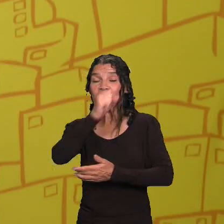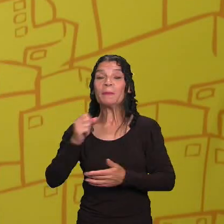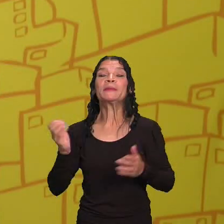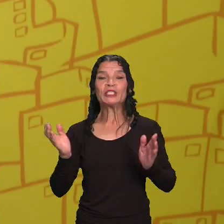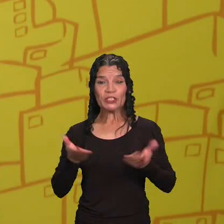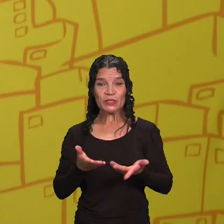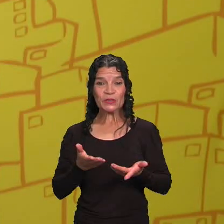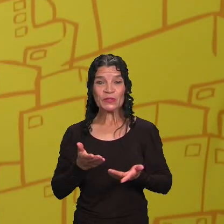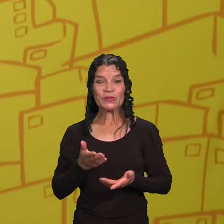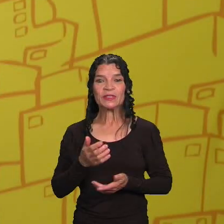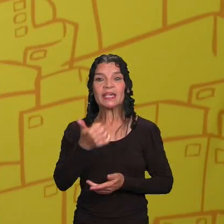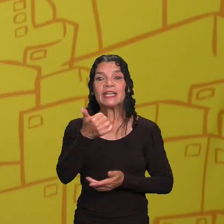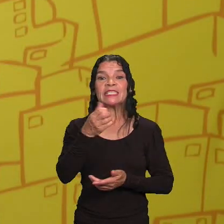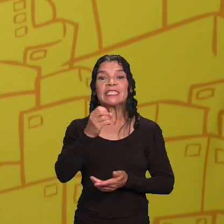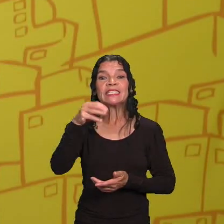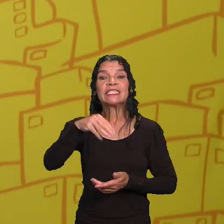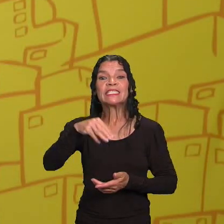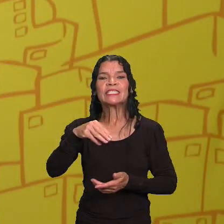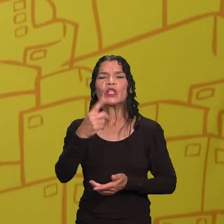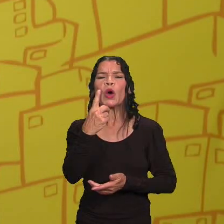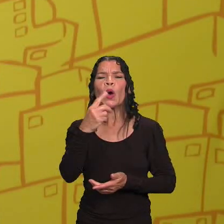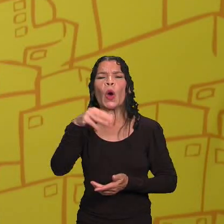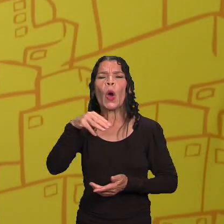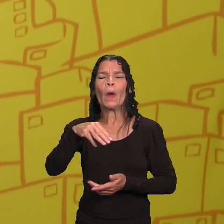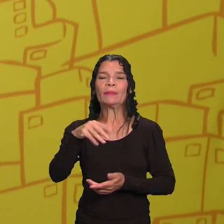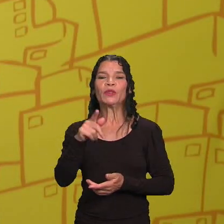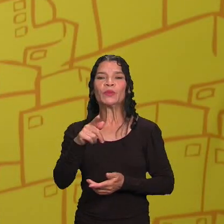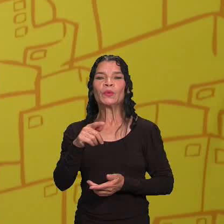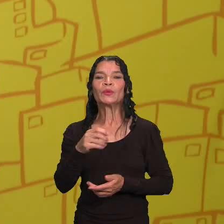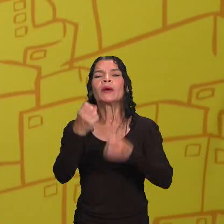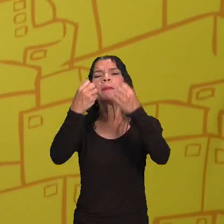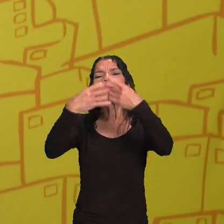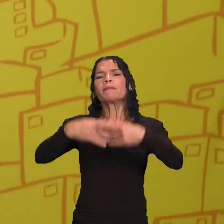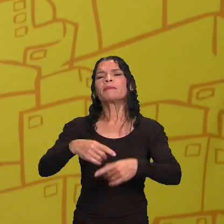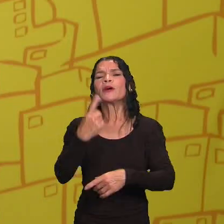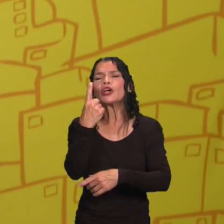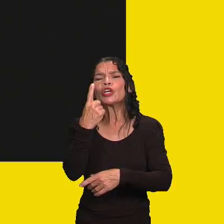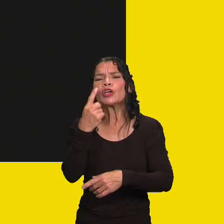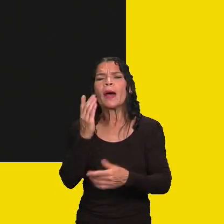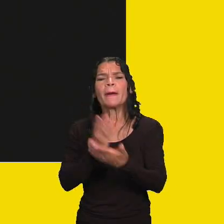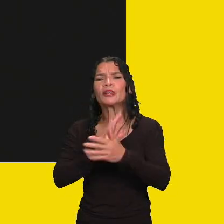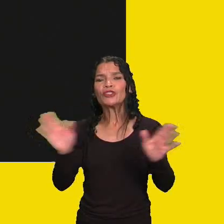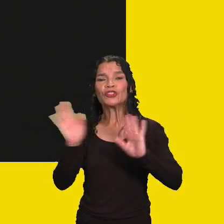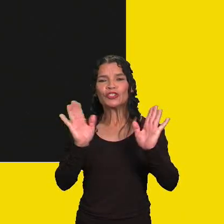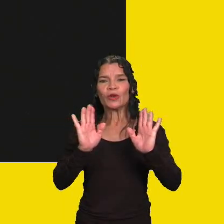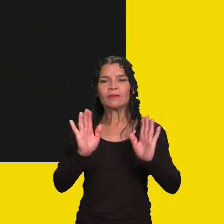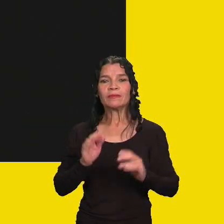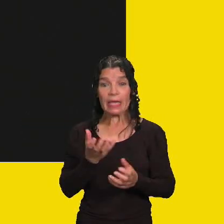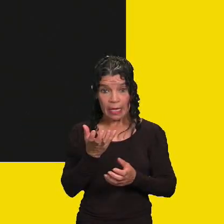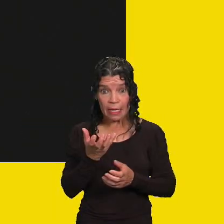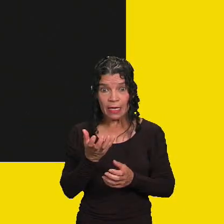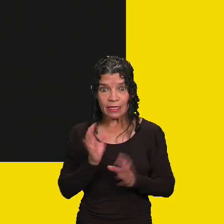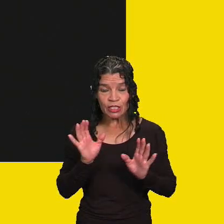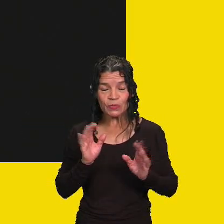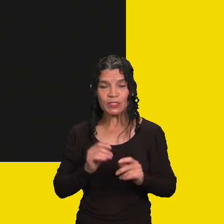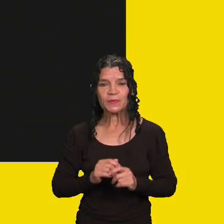dar 60 segundos, um minutinho, para as palavras finais de cada um. Vocês querem se despedir?